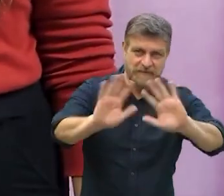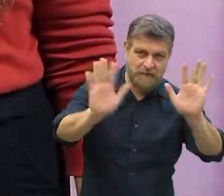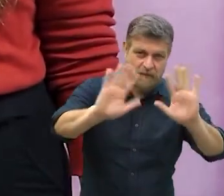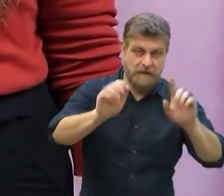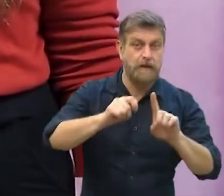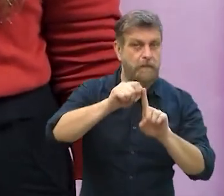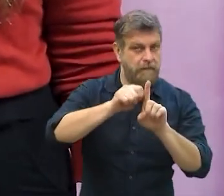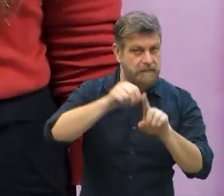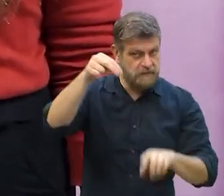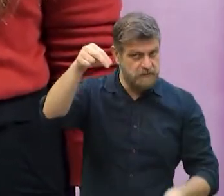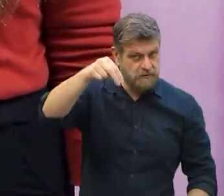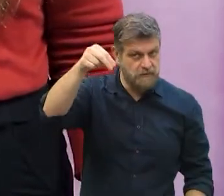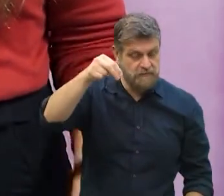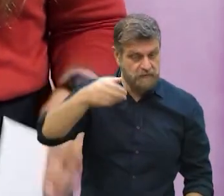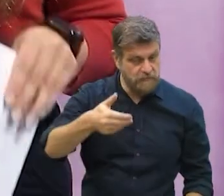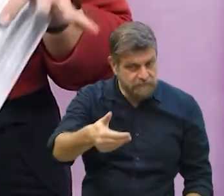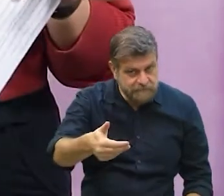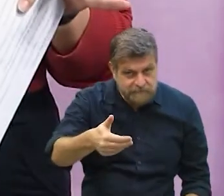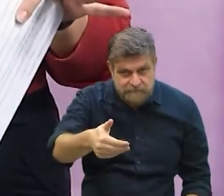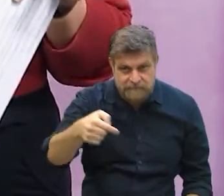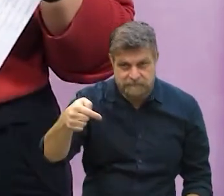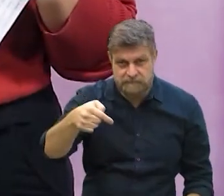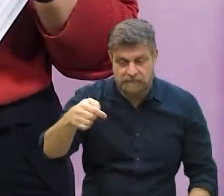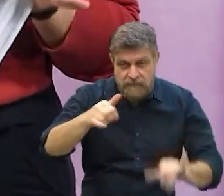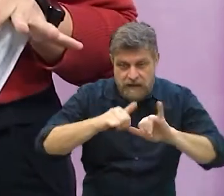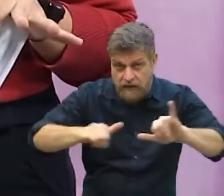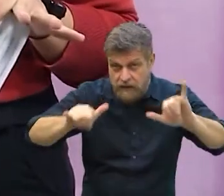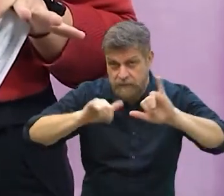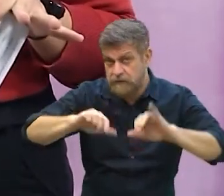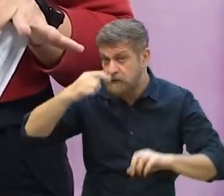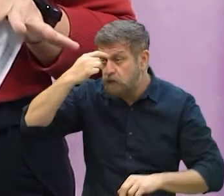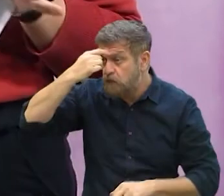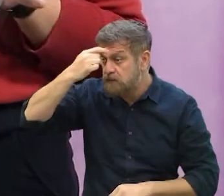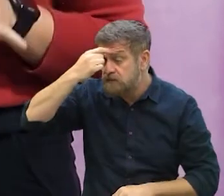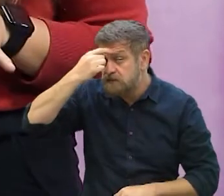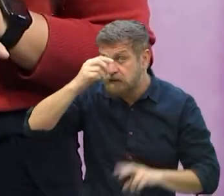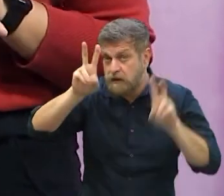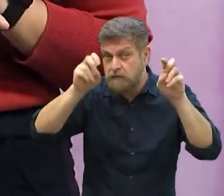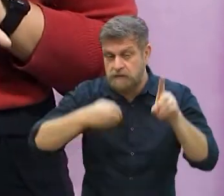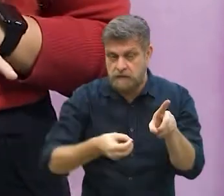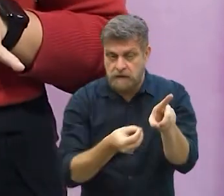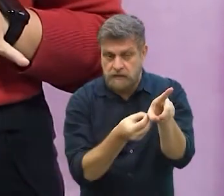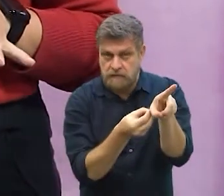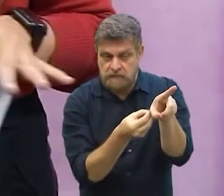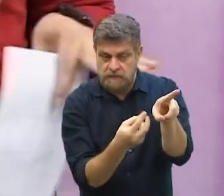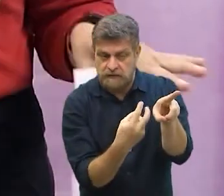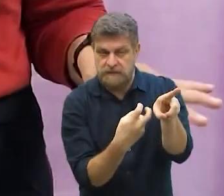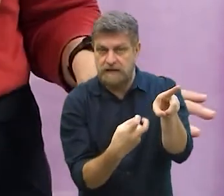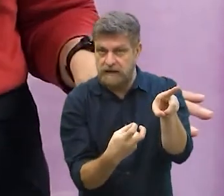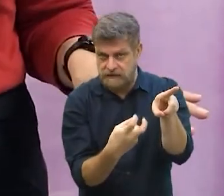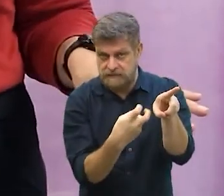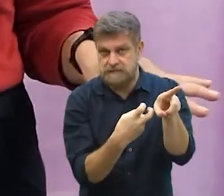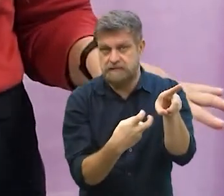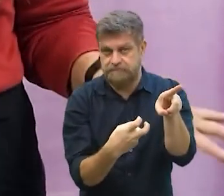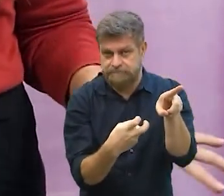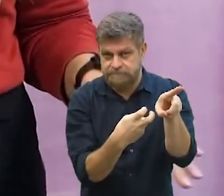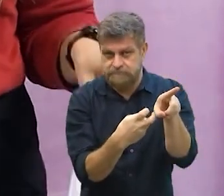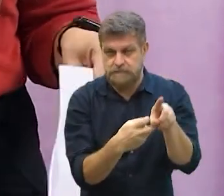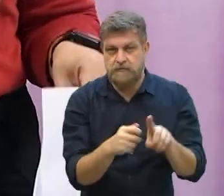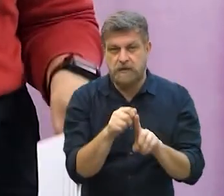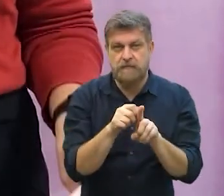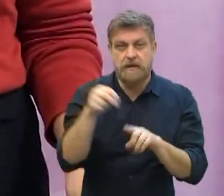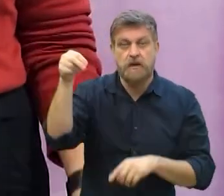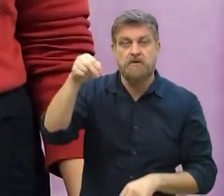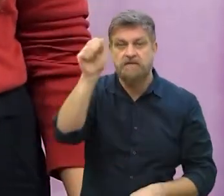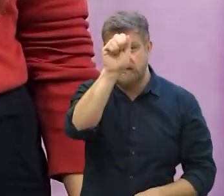Olá, o mês de novembro chegou e com ele a campanha de conscientização sobre o câncer de próstata. A gente está falando sobre o